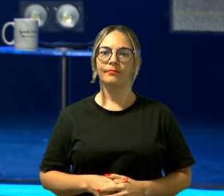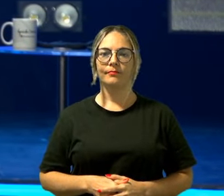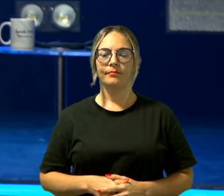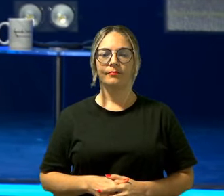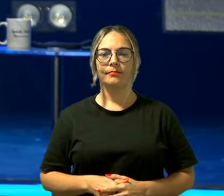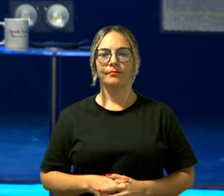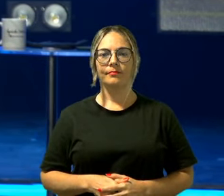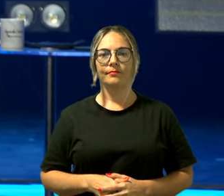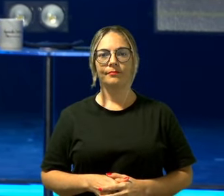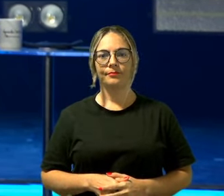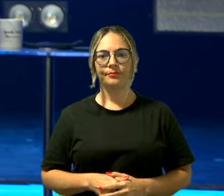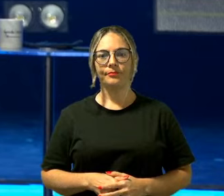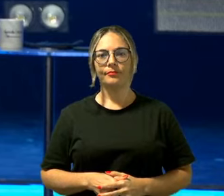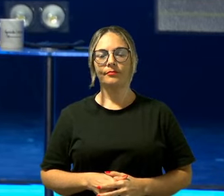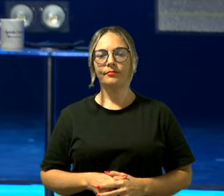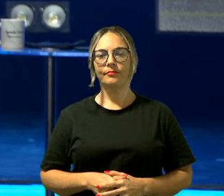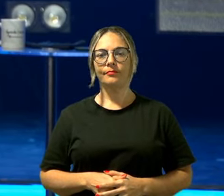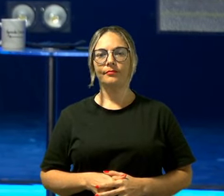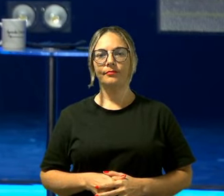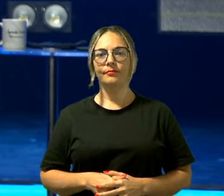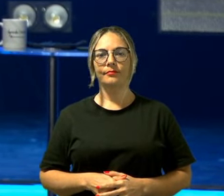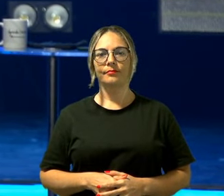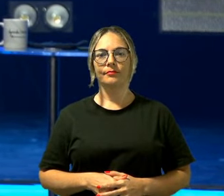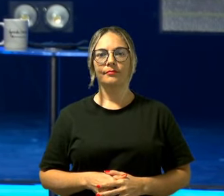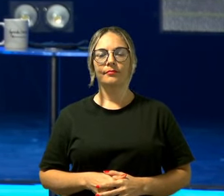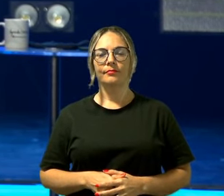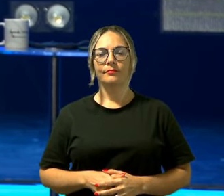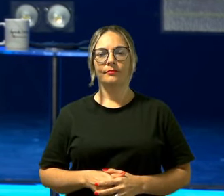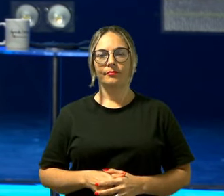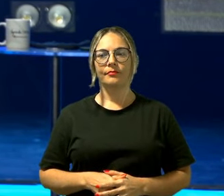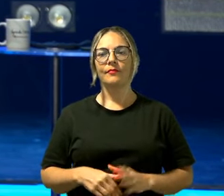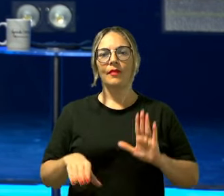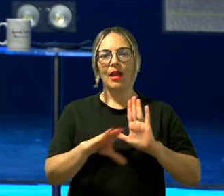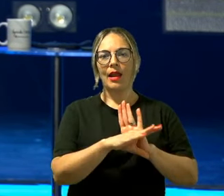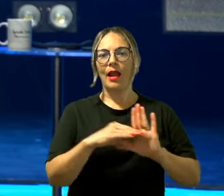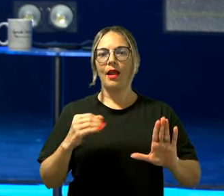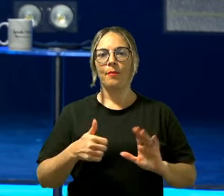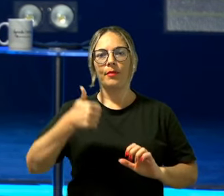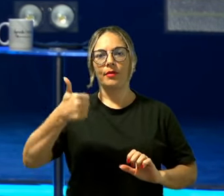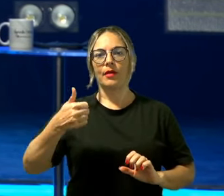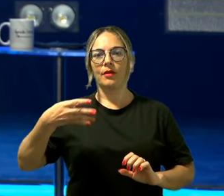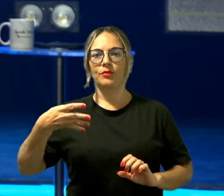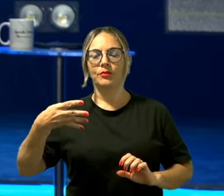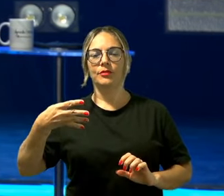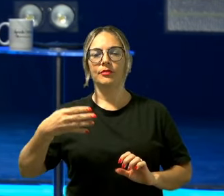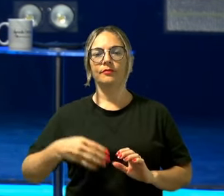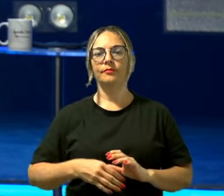Êxodo capítulo 14, bota para mim na tela, por favor. Êxodo capítulo 14, dentro desse contexto,